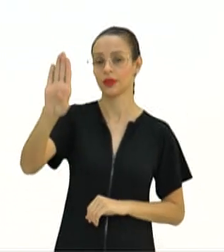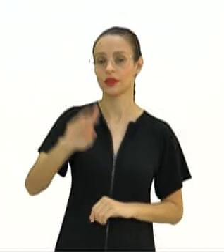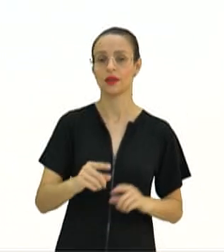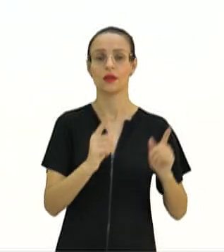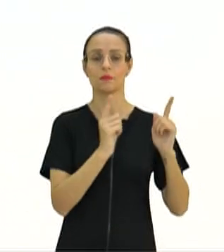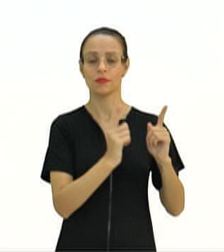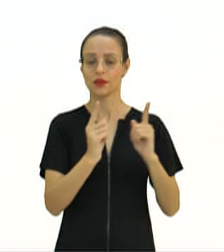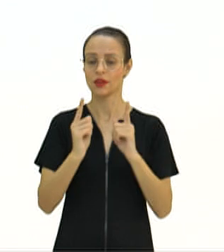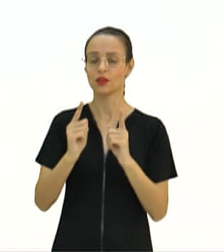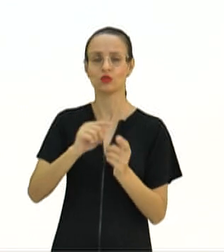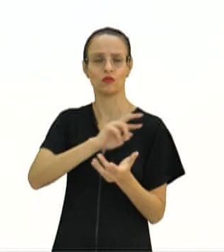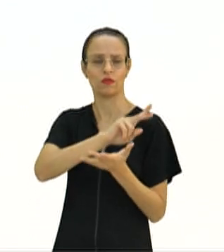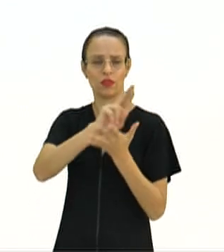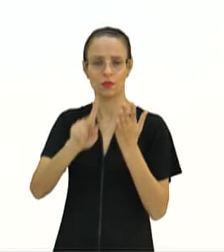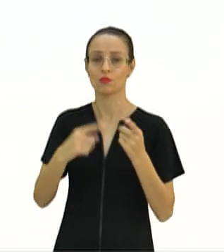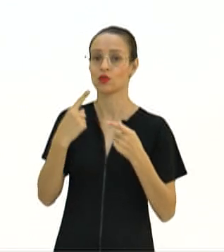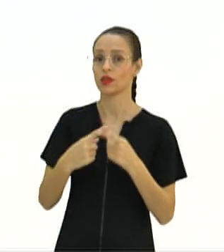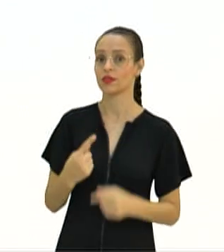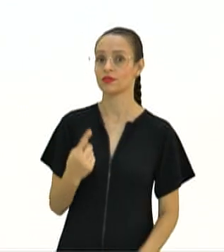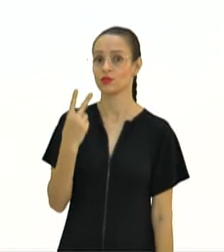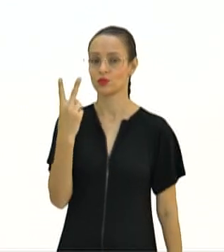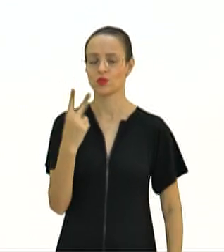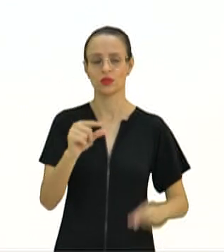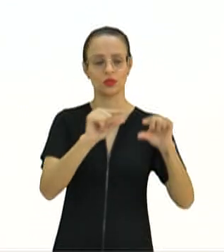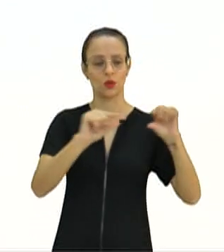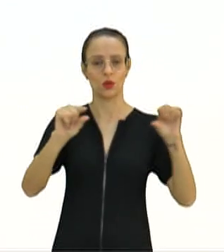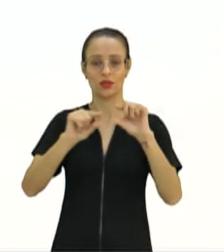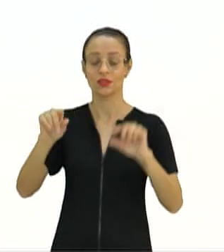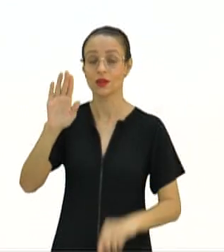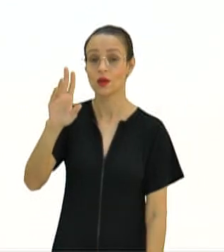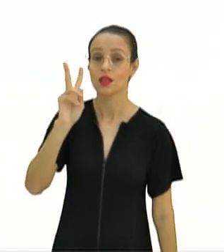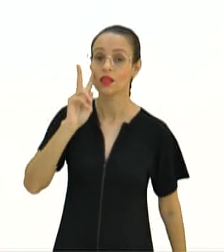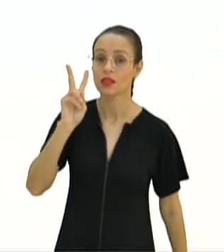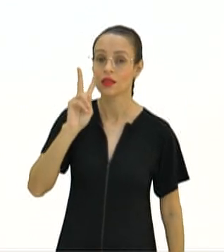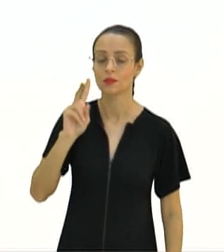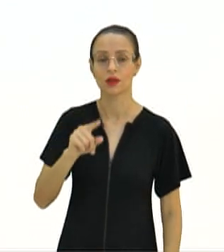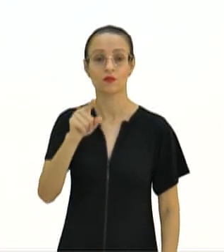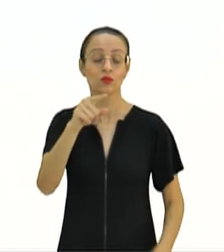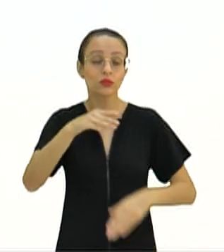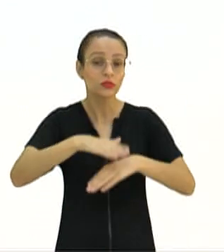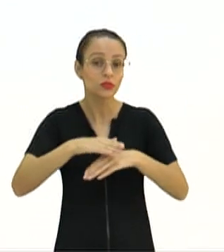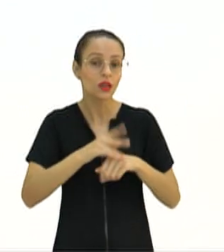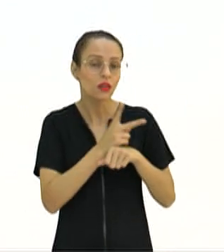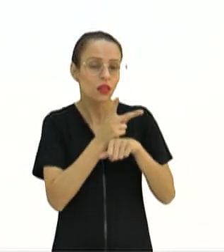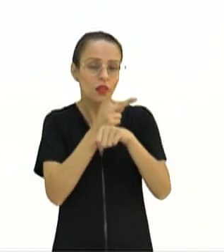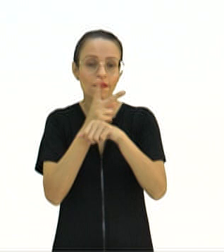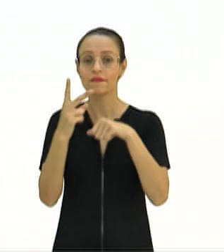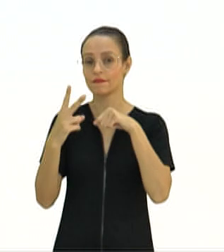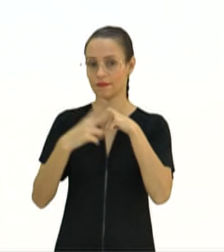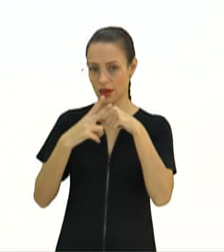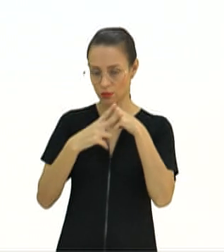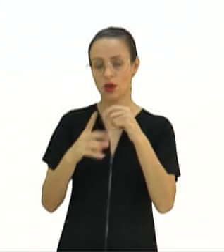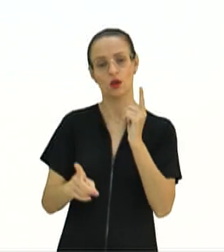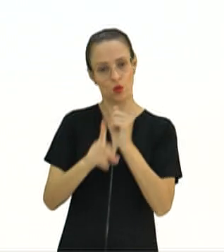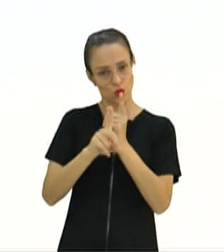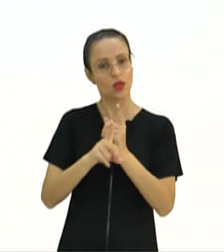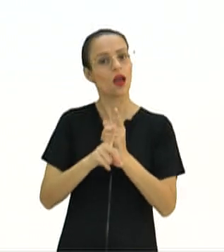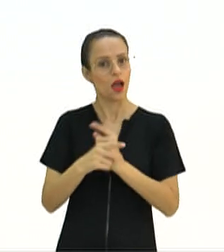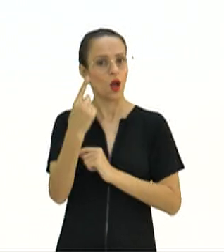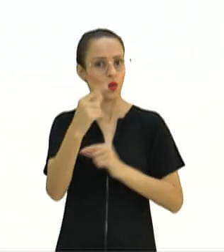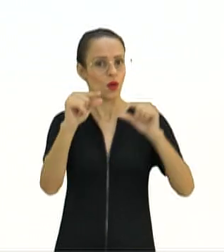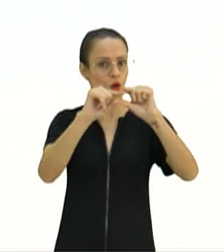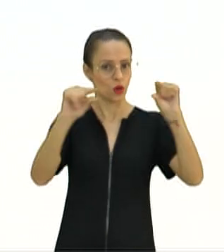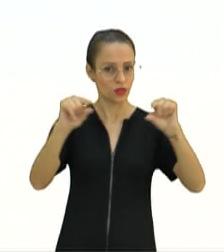período composto, pois há duas orações. Lembrando, encontre os verbos, através de cada verbo nós teremos uma